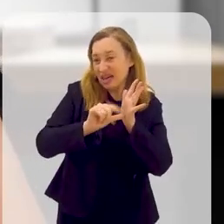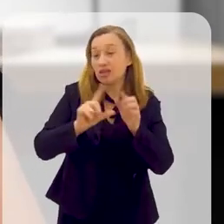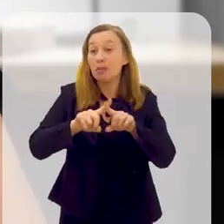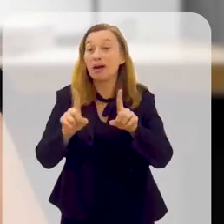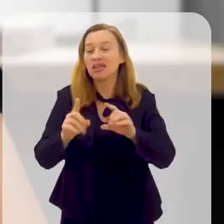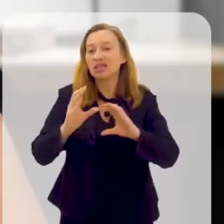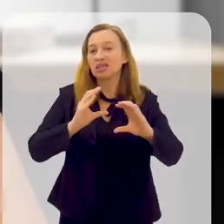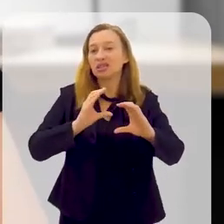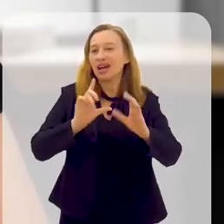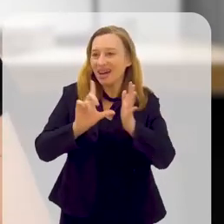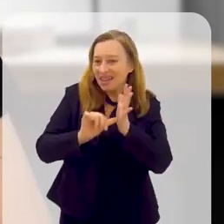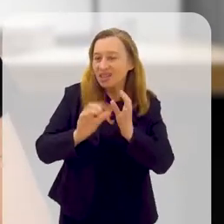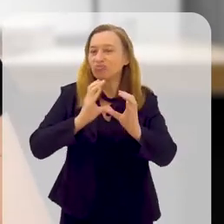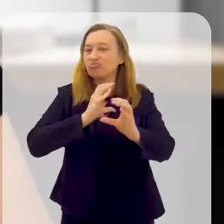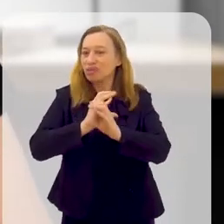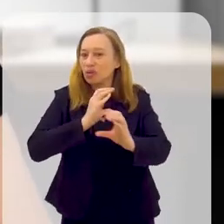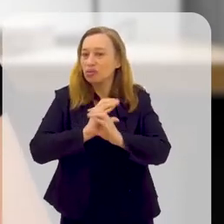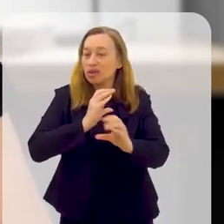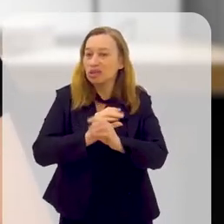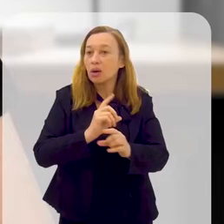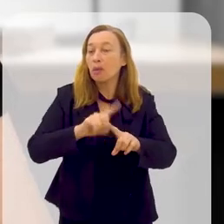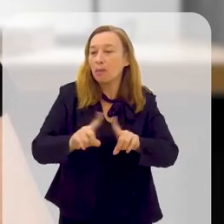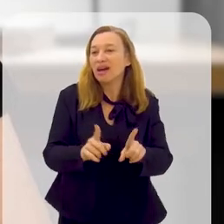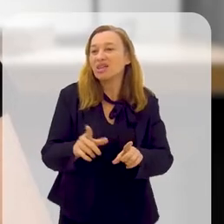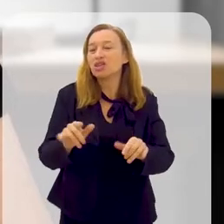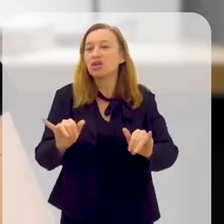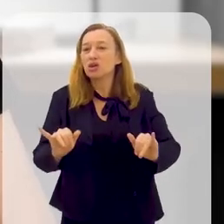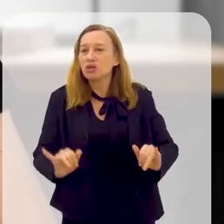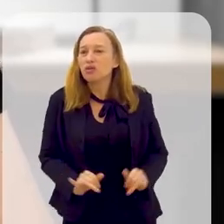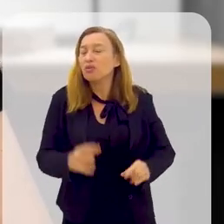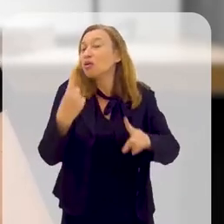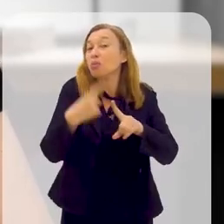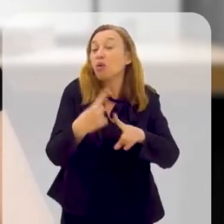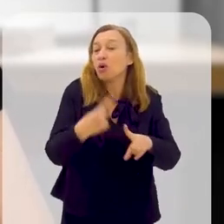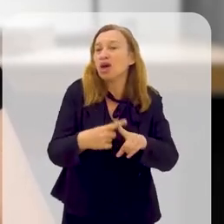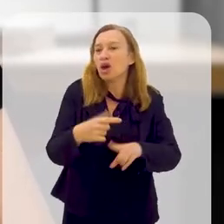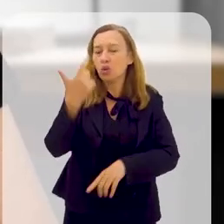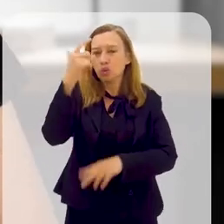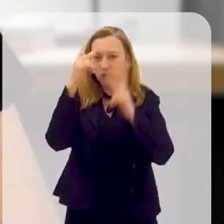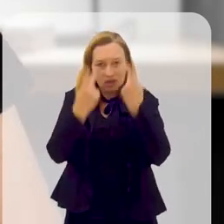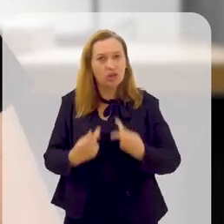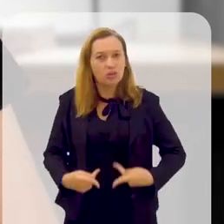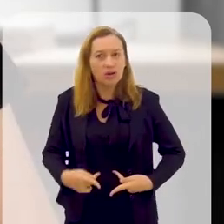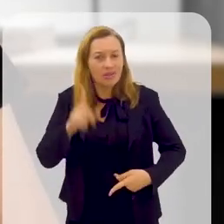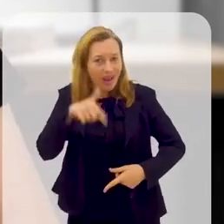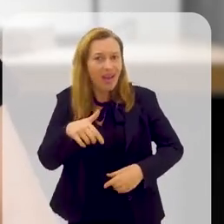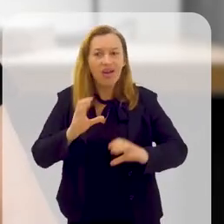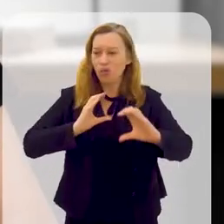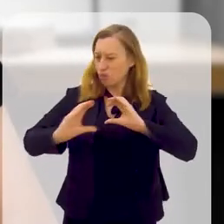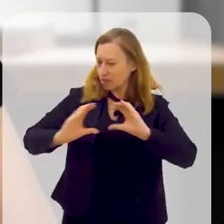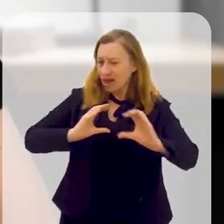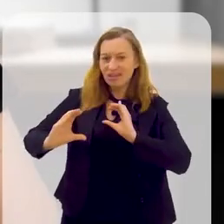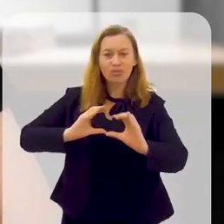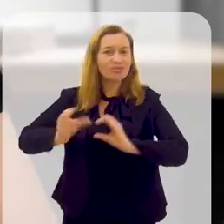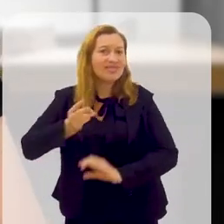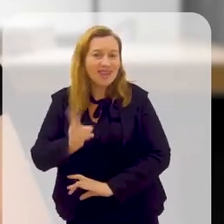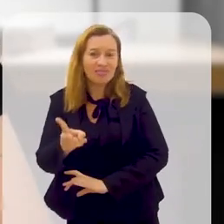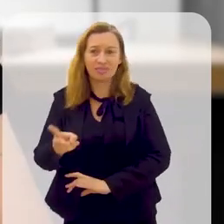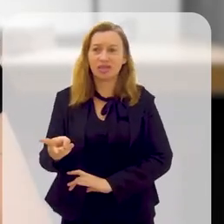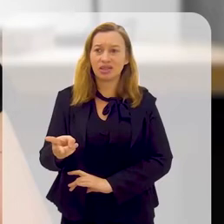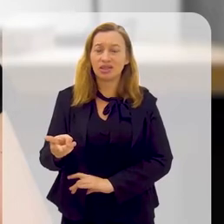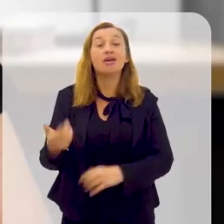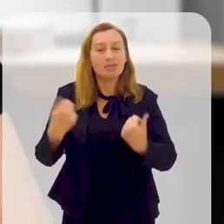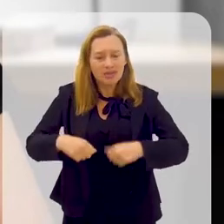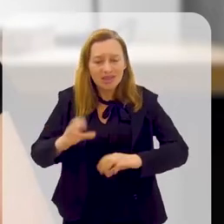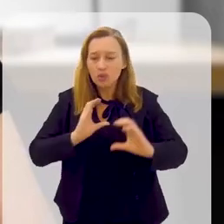mas na comunicação mas também muita dor porque você o ser humano ele é comunicação